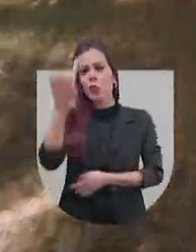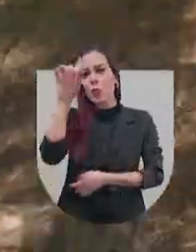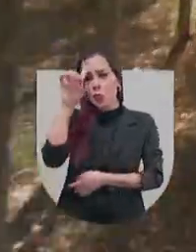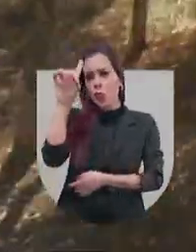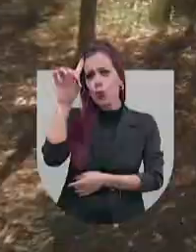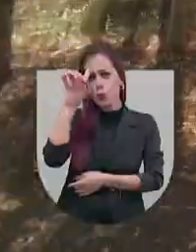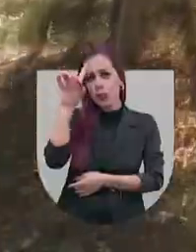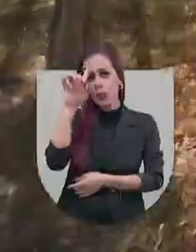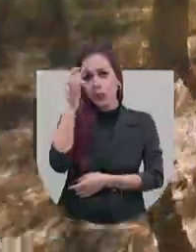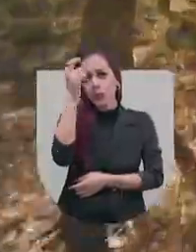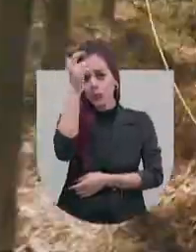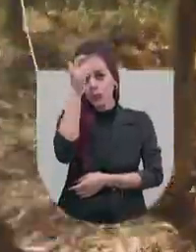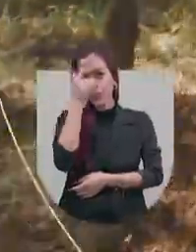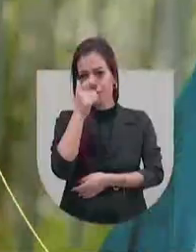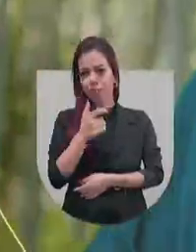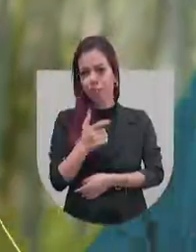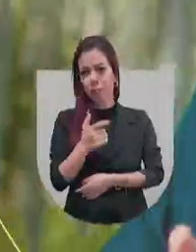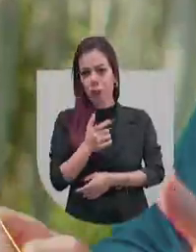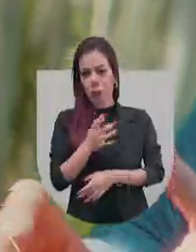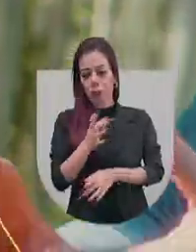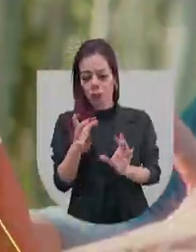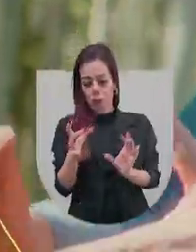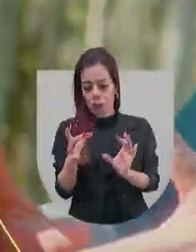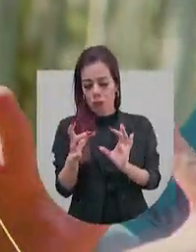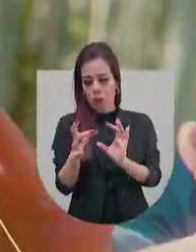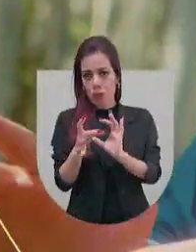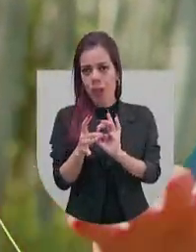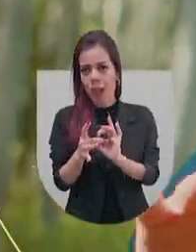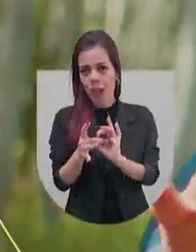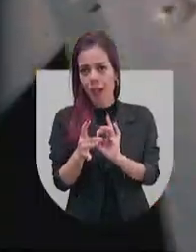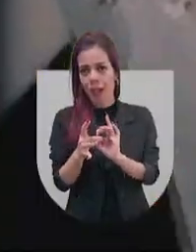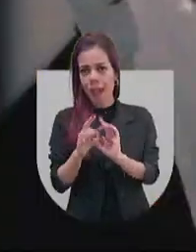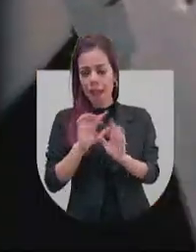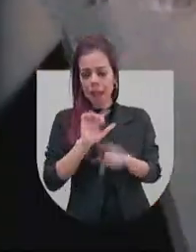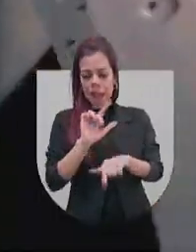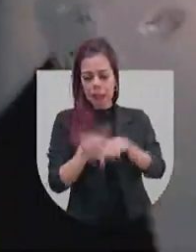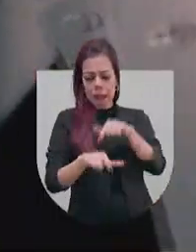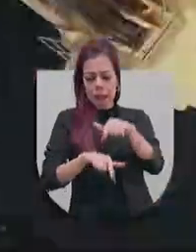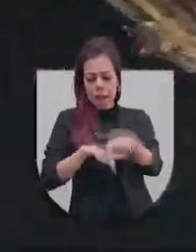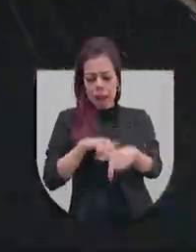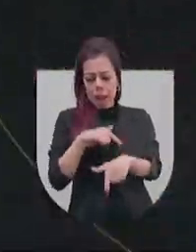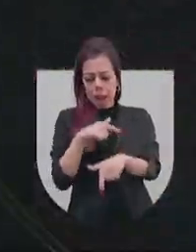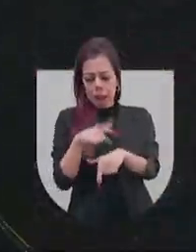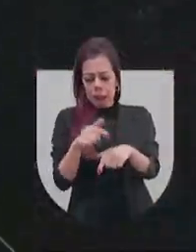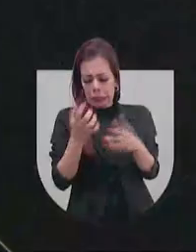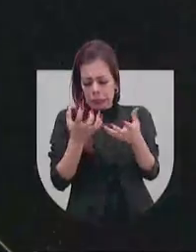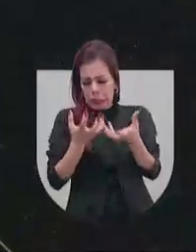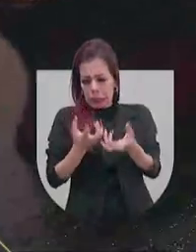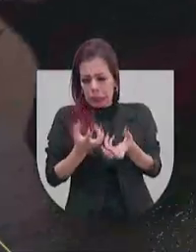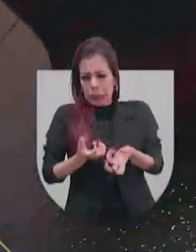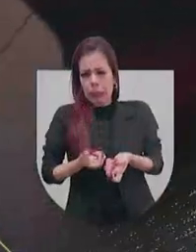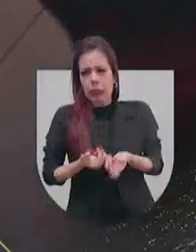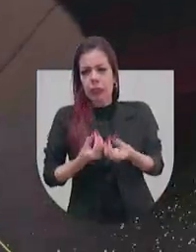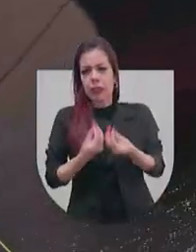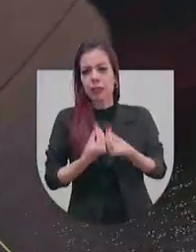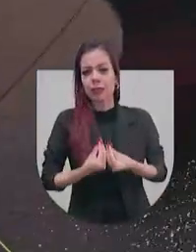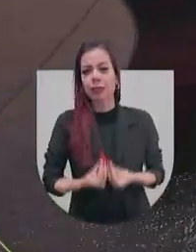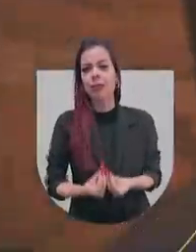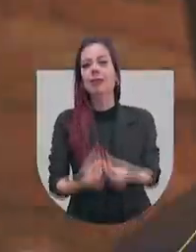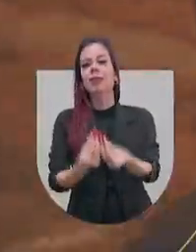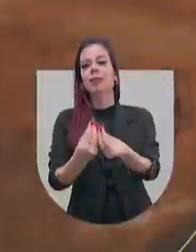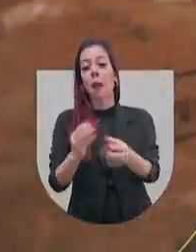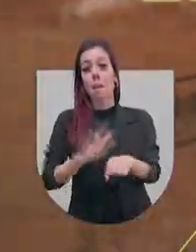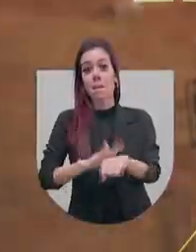após dia, eu sou o motivo dessa integração. Do trabalho duro que vira exportação. Das mais